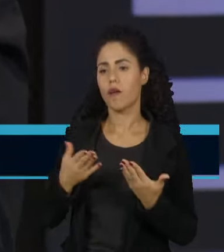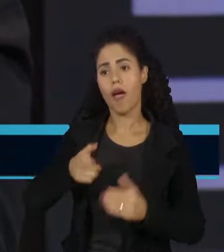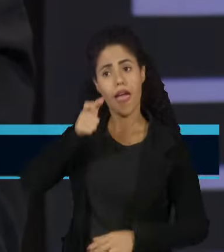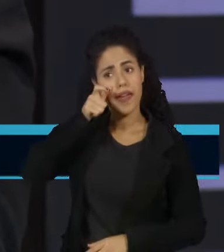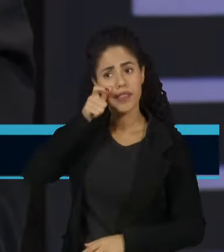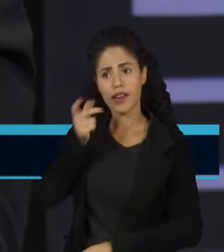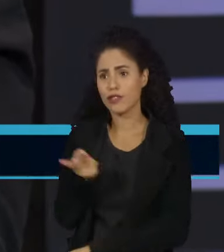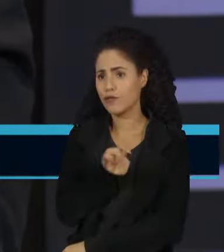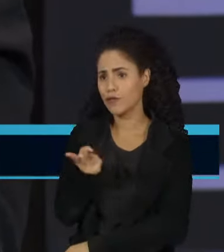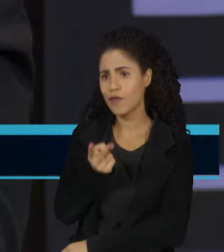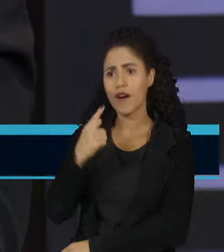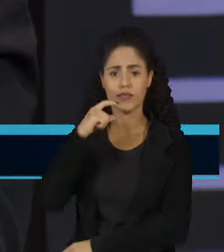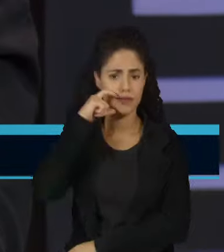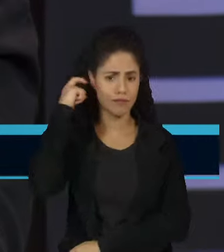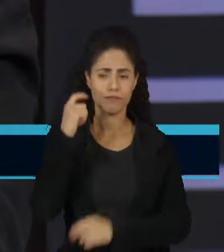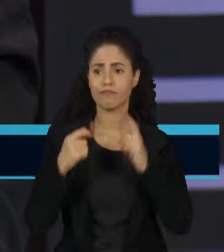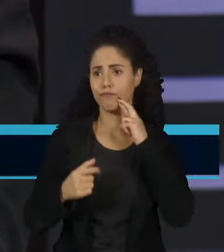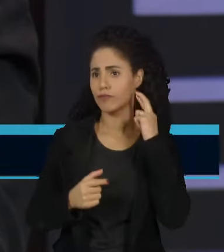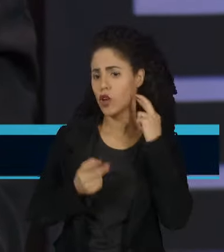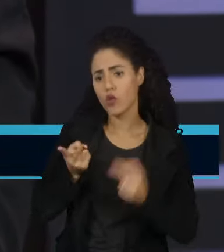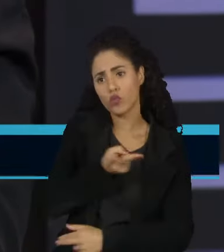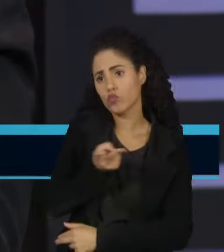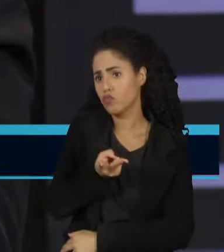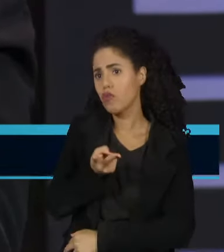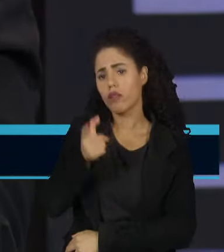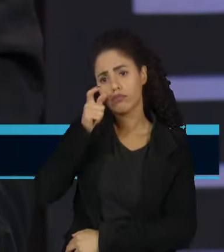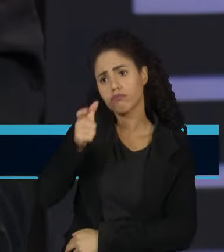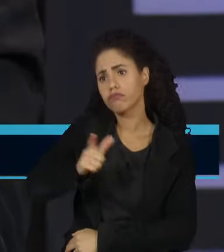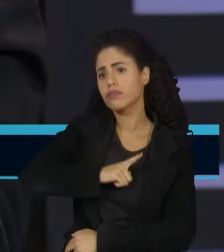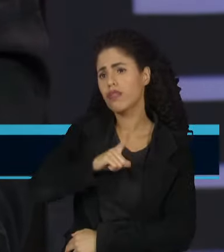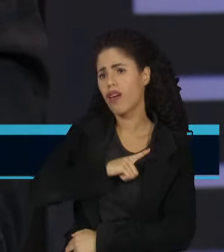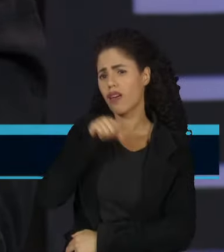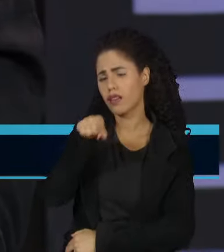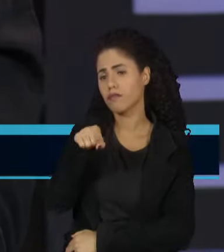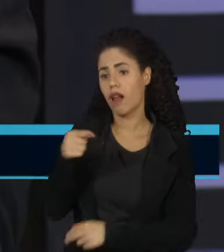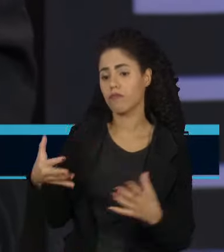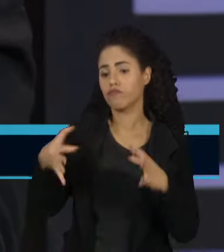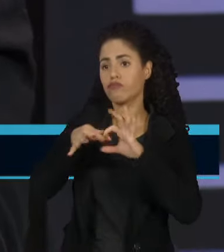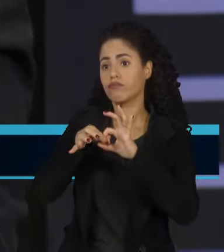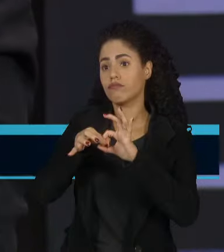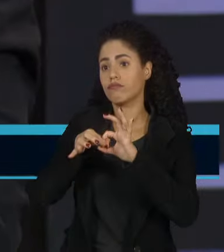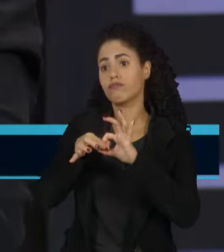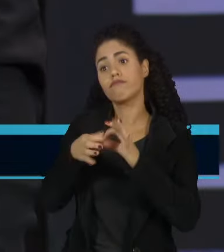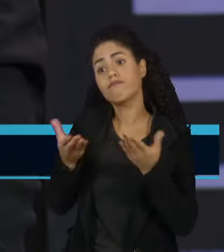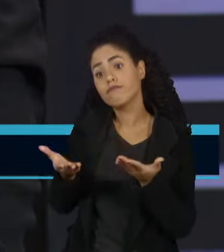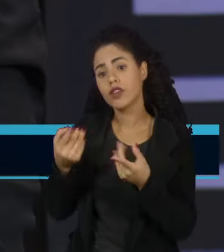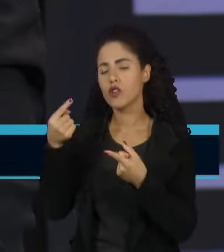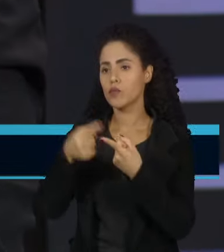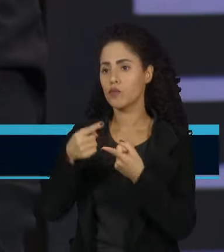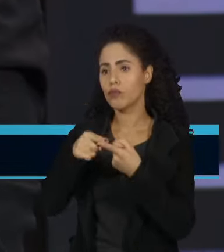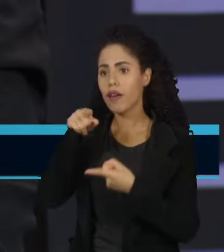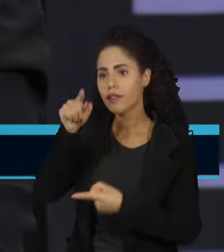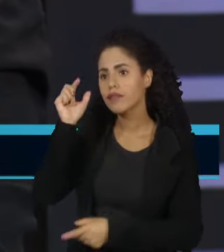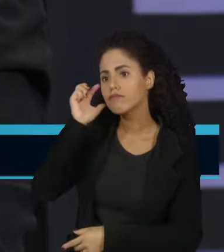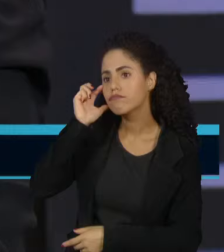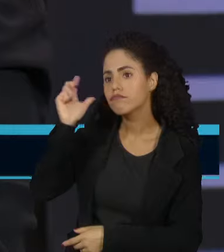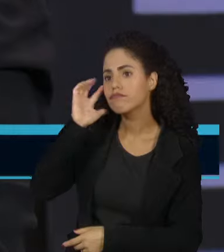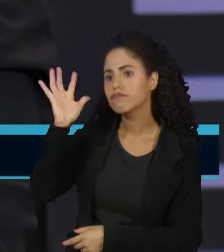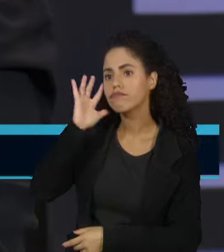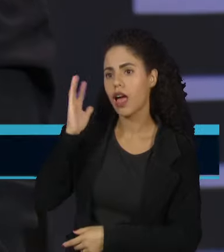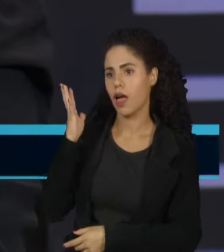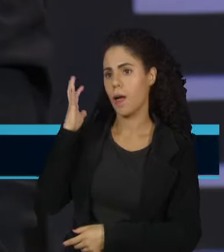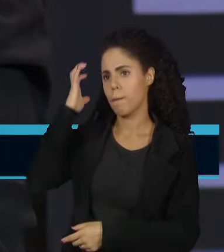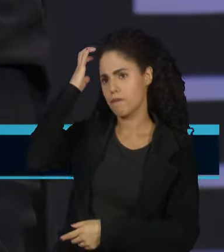É conveniente que tanto o presidente da Câmara quanto o do Senado estejam juntos. Afinal, essa reflexão, como lembrou a